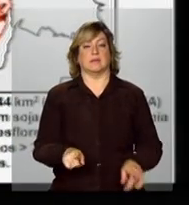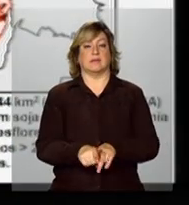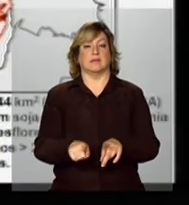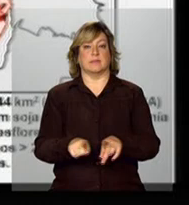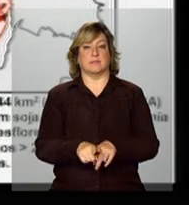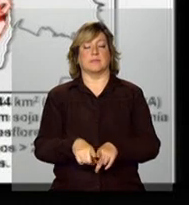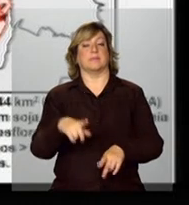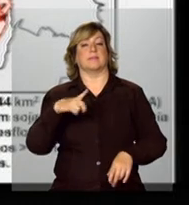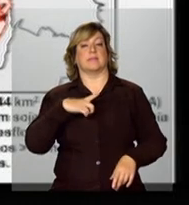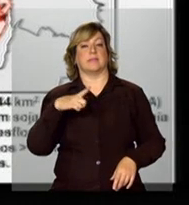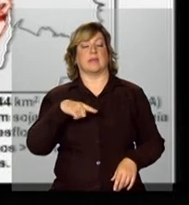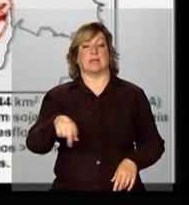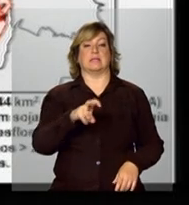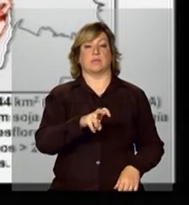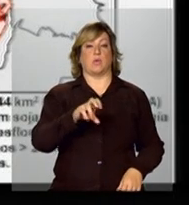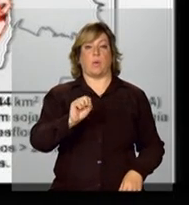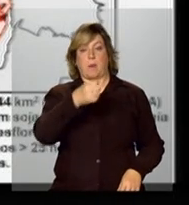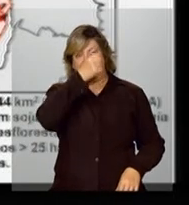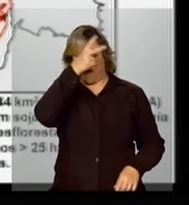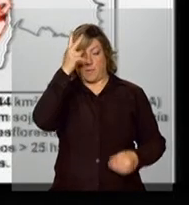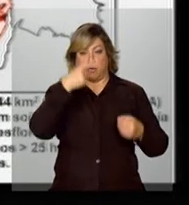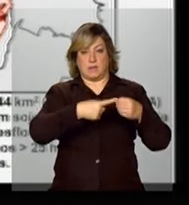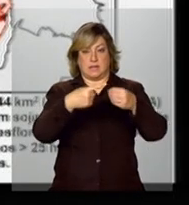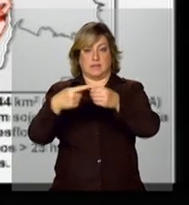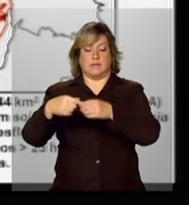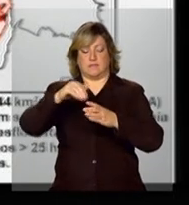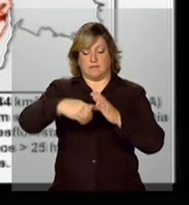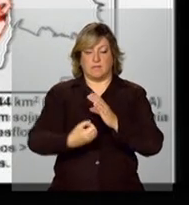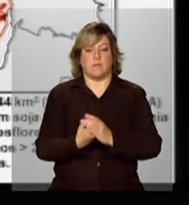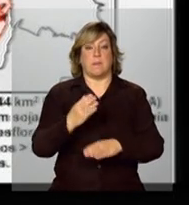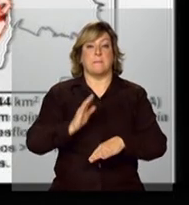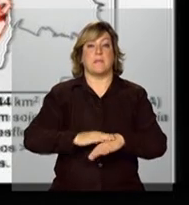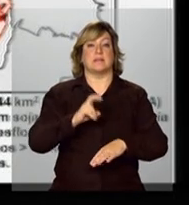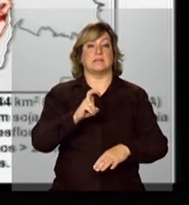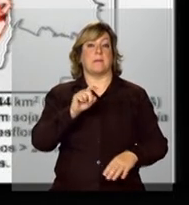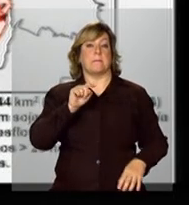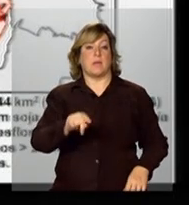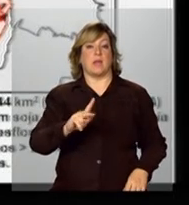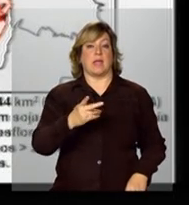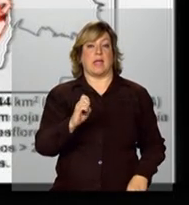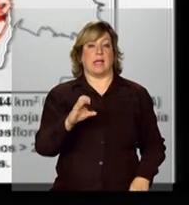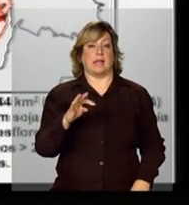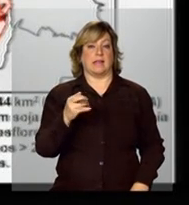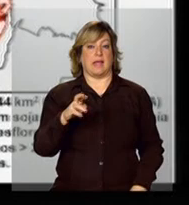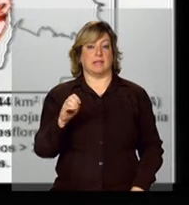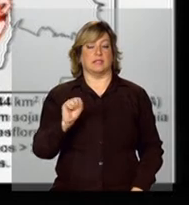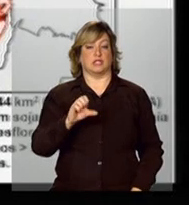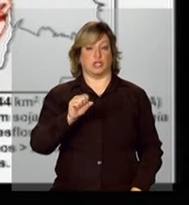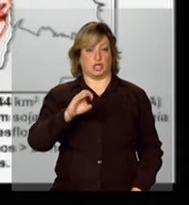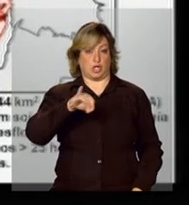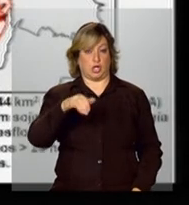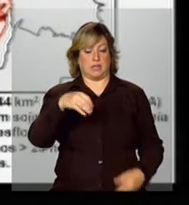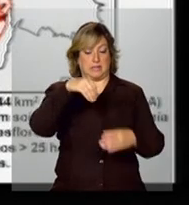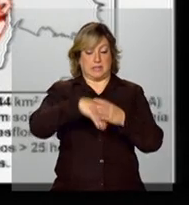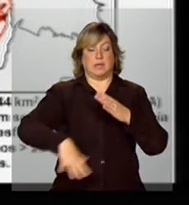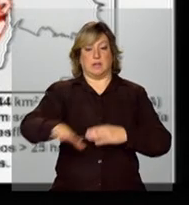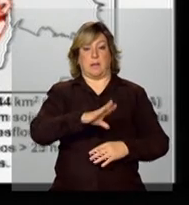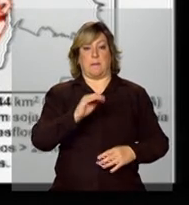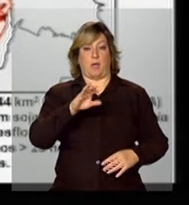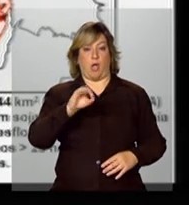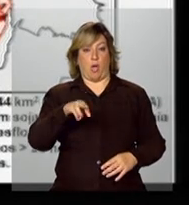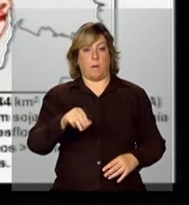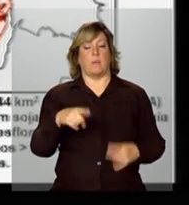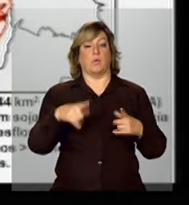Se encontram então 58 municípios que plantam mais do que 5 mil hectares de soja dentro do bioma Amazônia, que é a área de